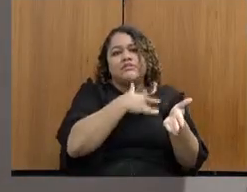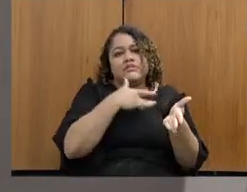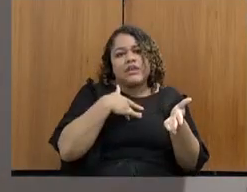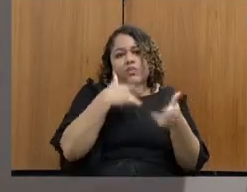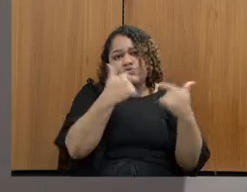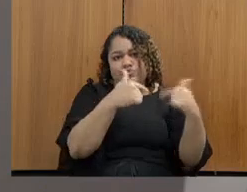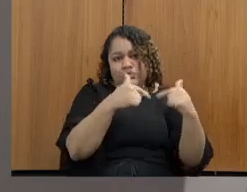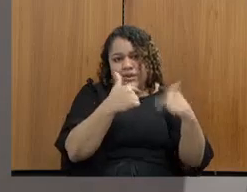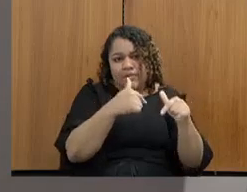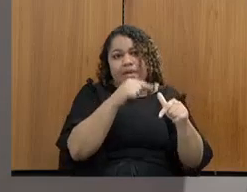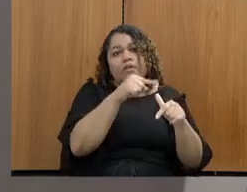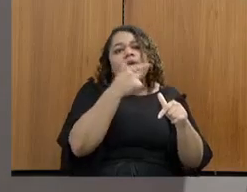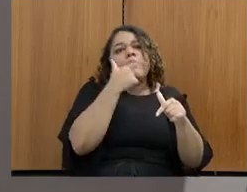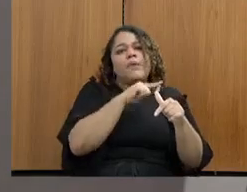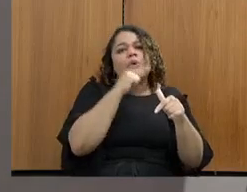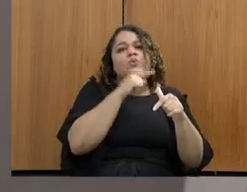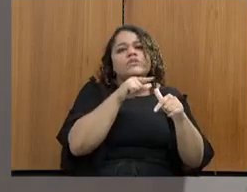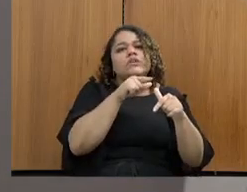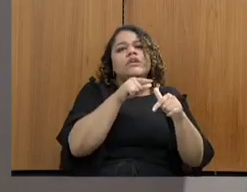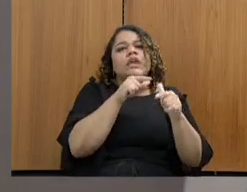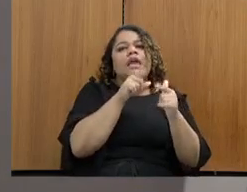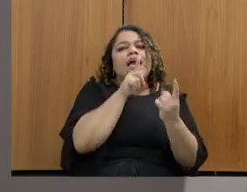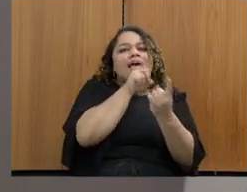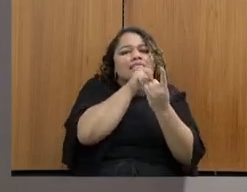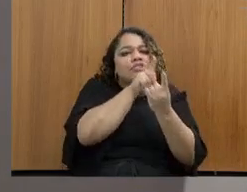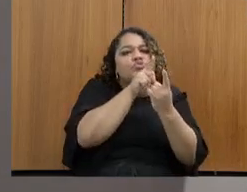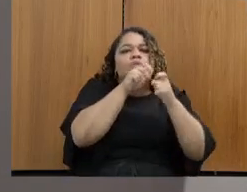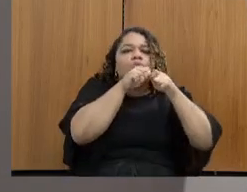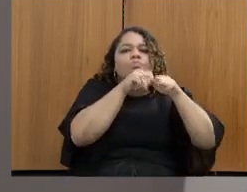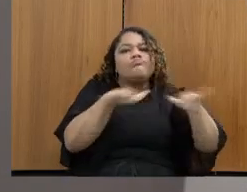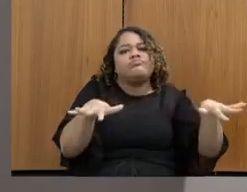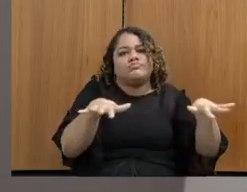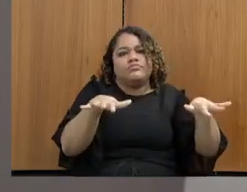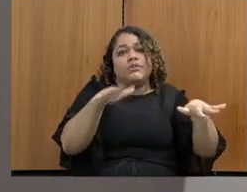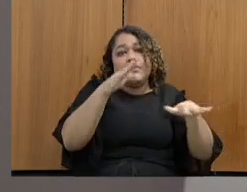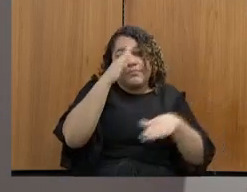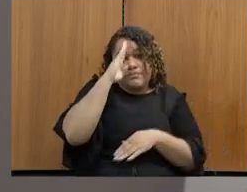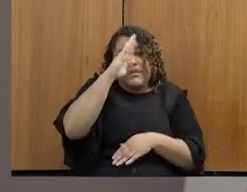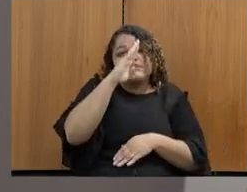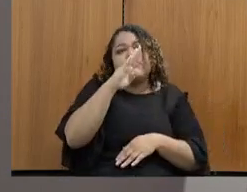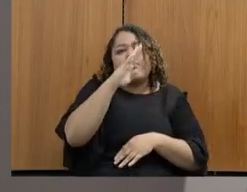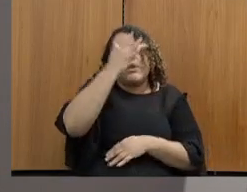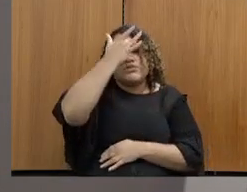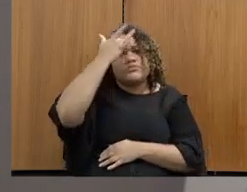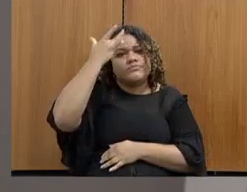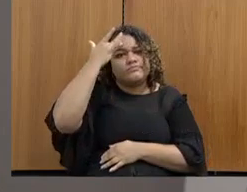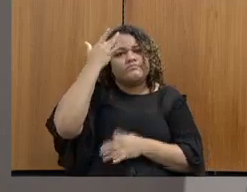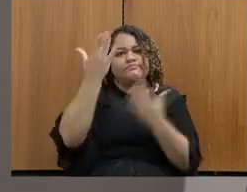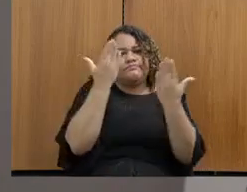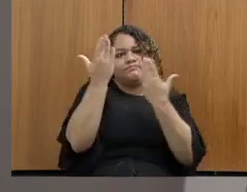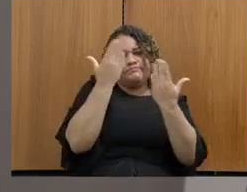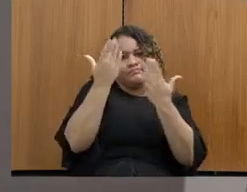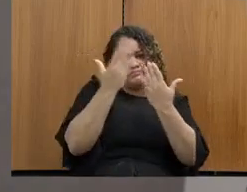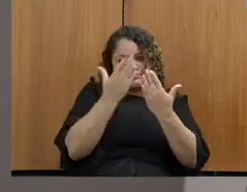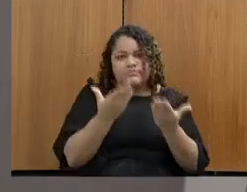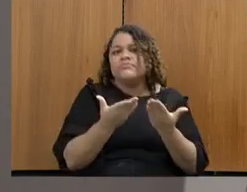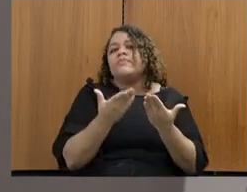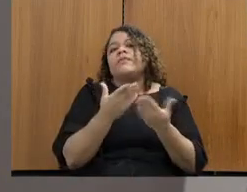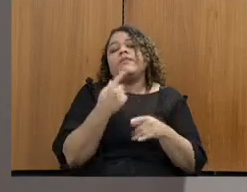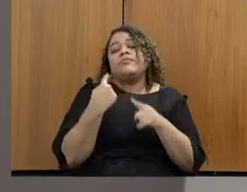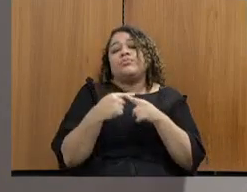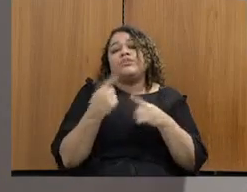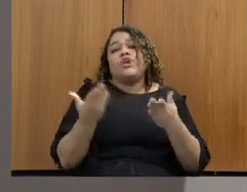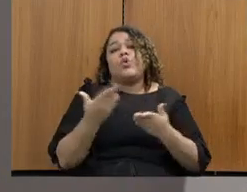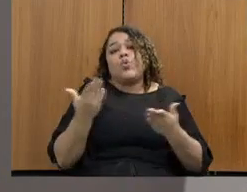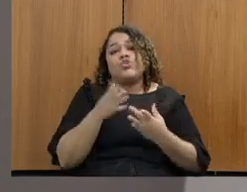principalmente no que diz respeito ao atendimento psicológico Porque hoje a capilaridade ela é conferida através de teleconsulta